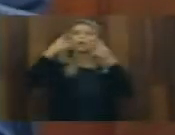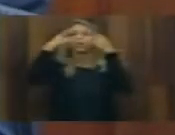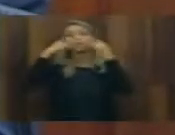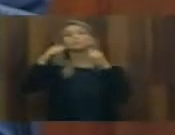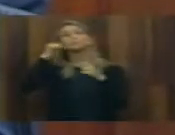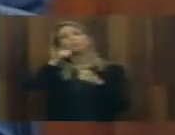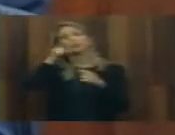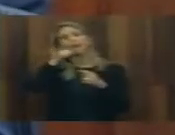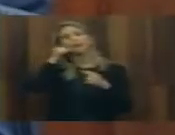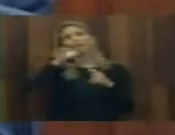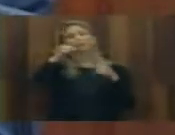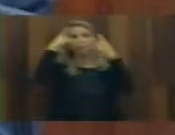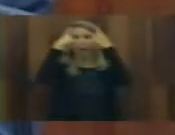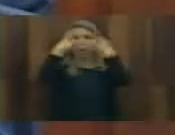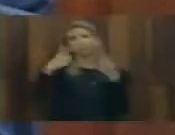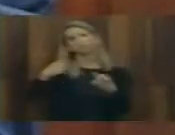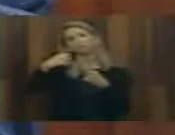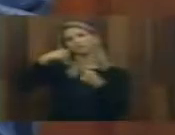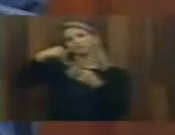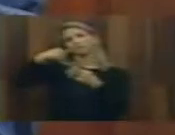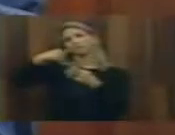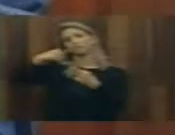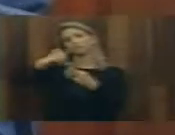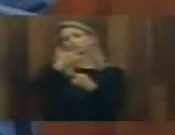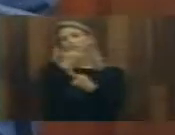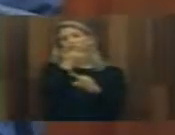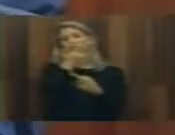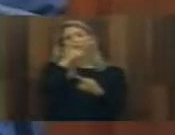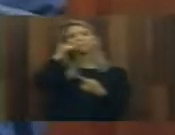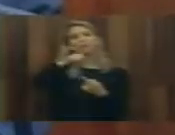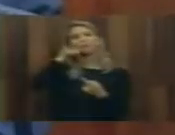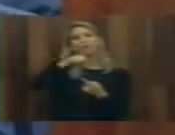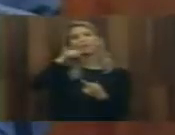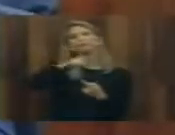contra as mulheres, será encaminhada à CCJ. Veto